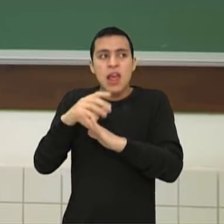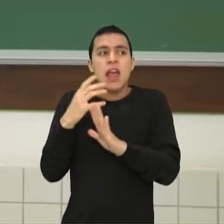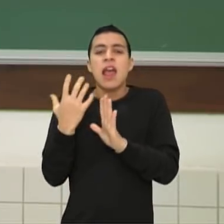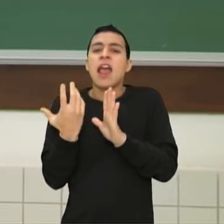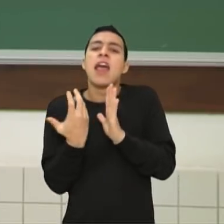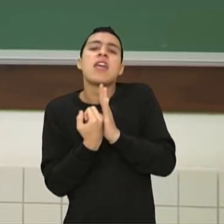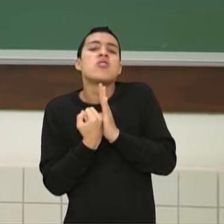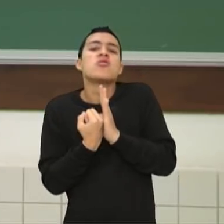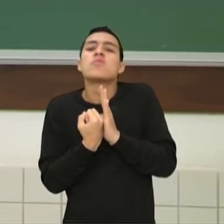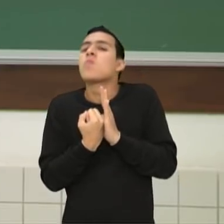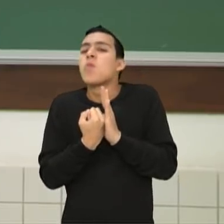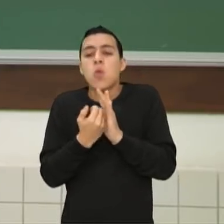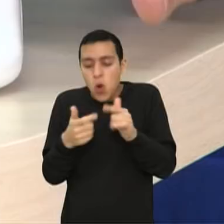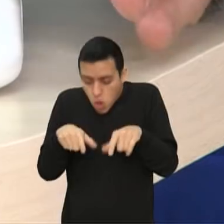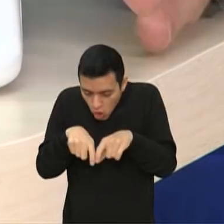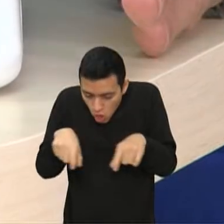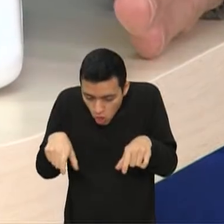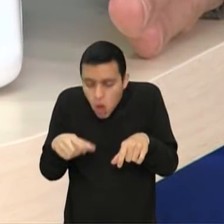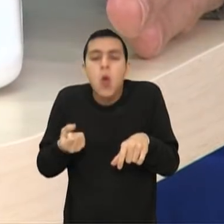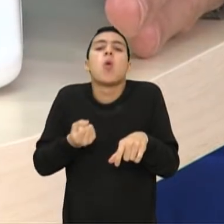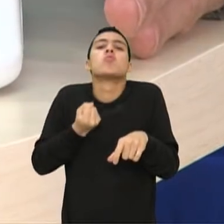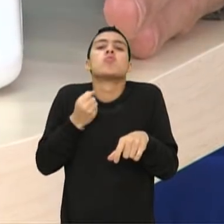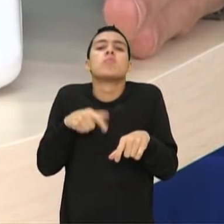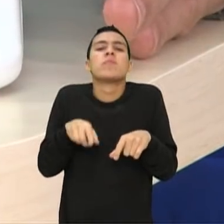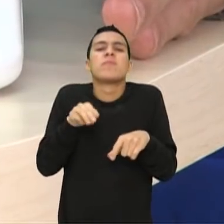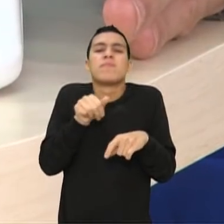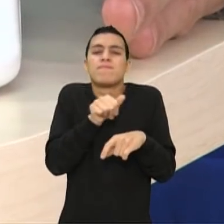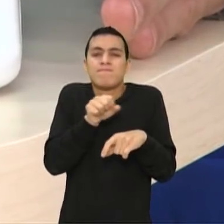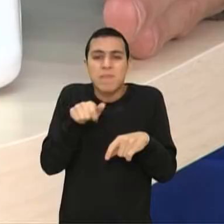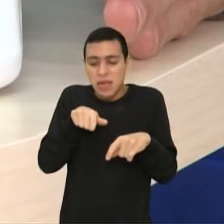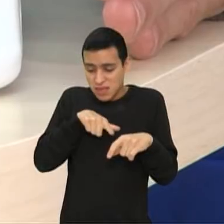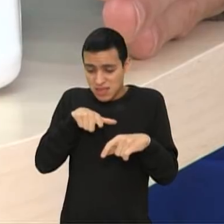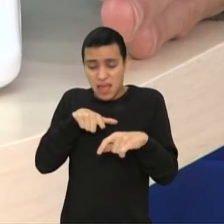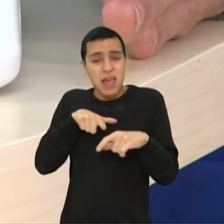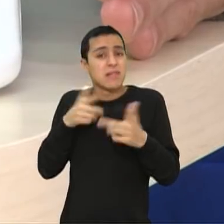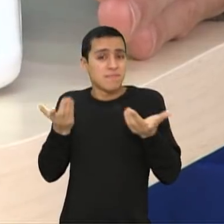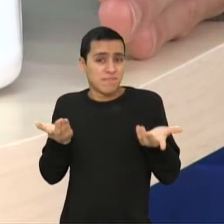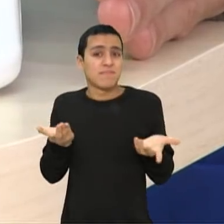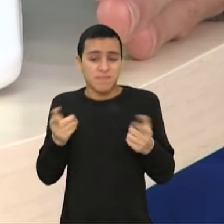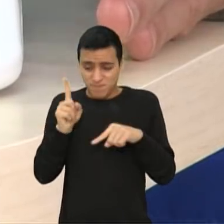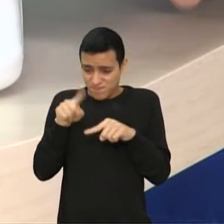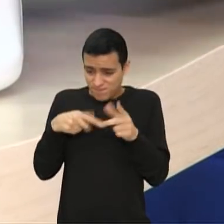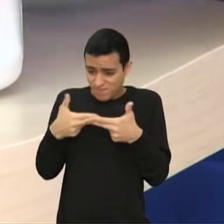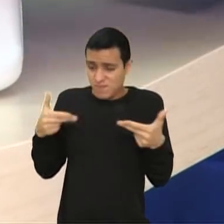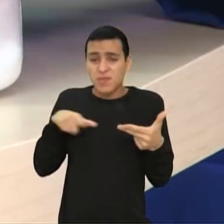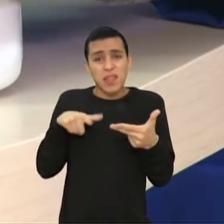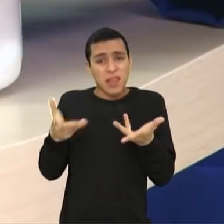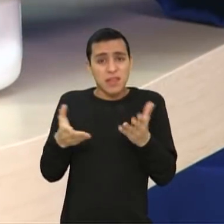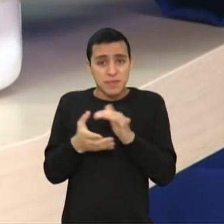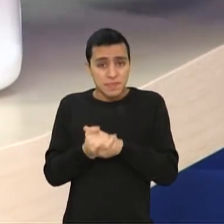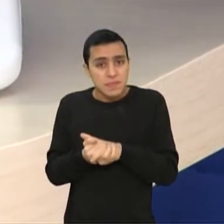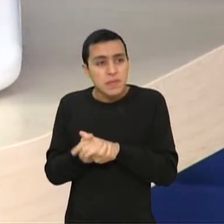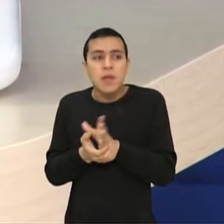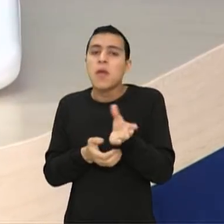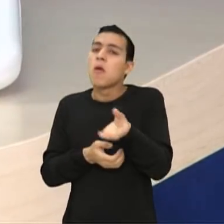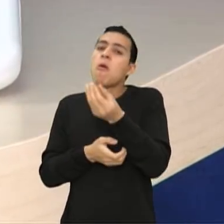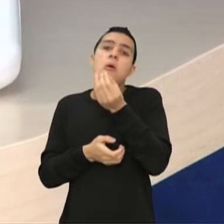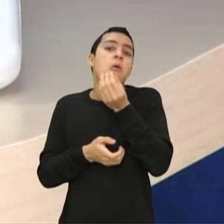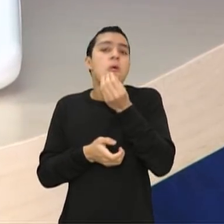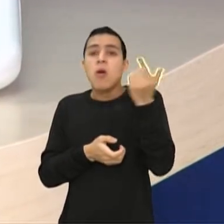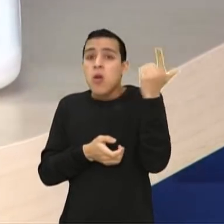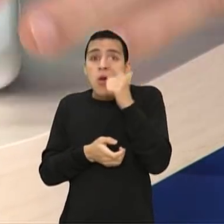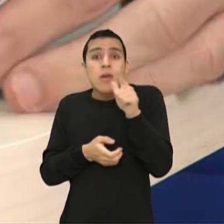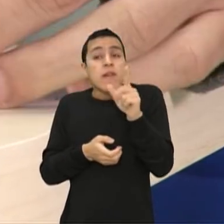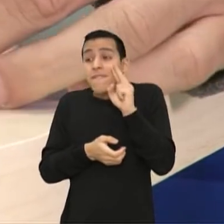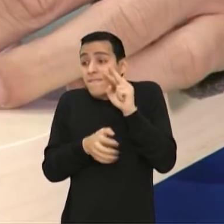registrar quanto de massa esse material apresenta. Claro que vocês não conseguem ver porque vocês estão